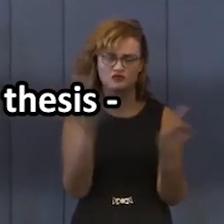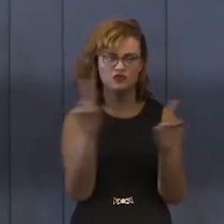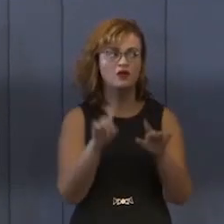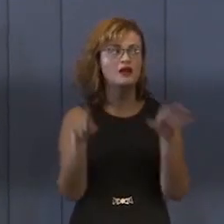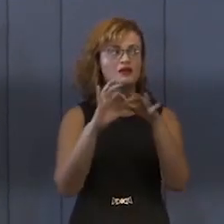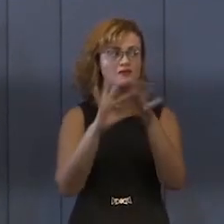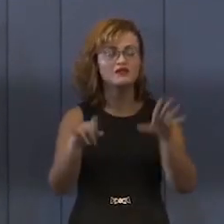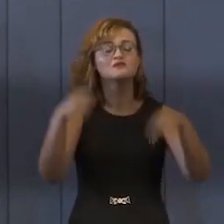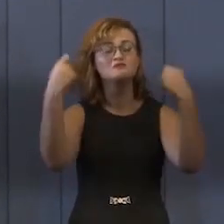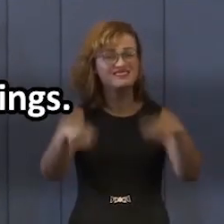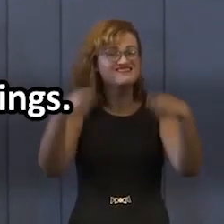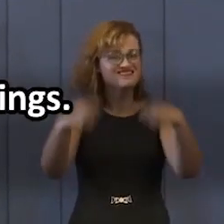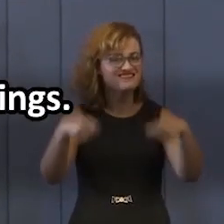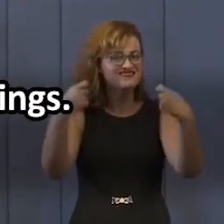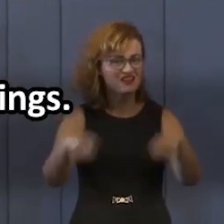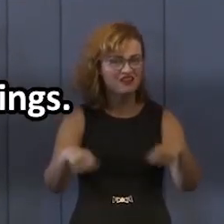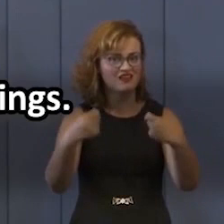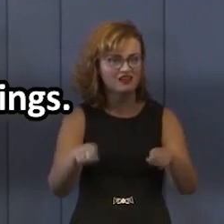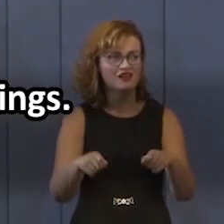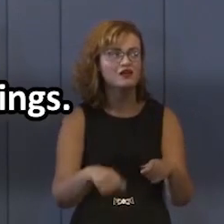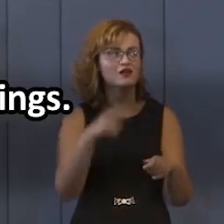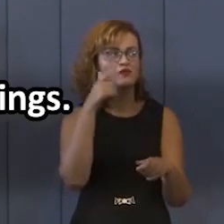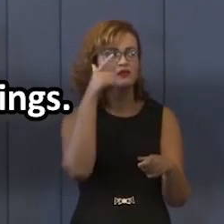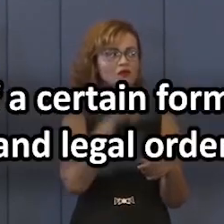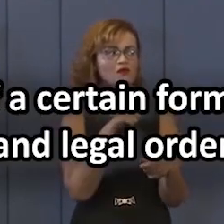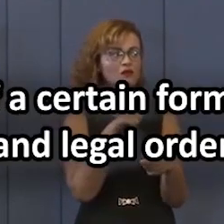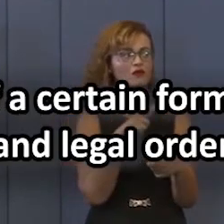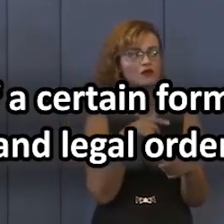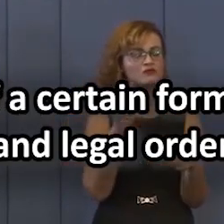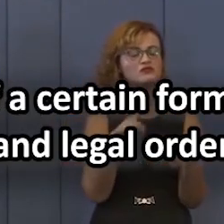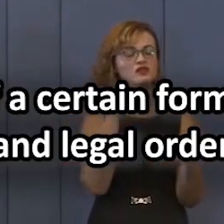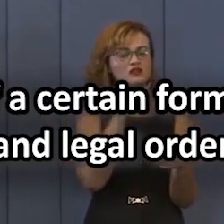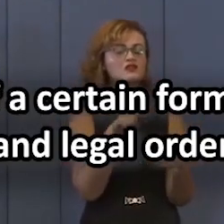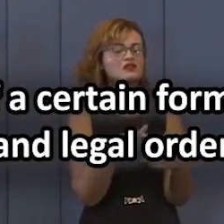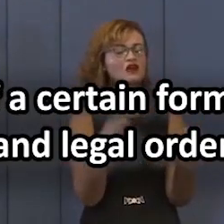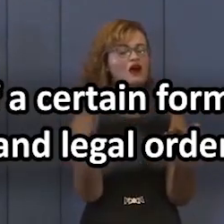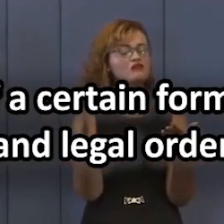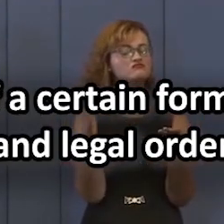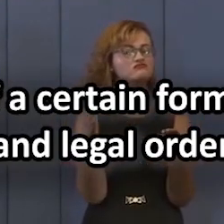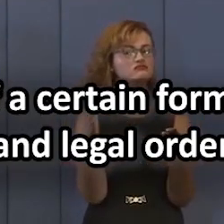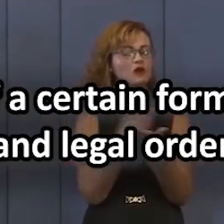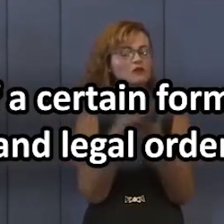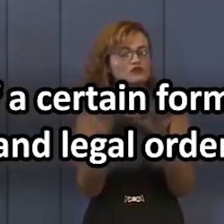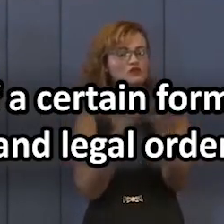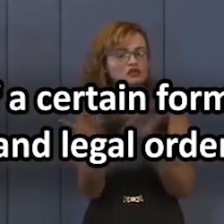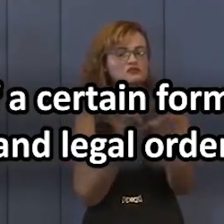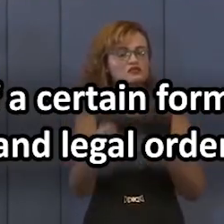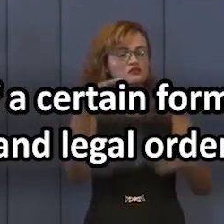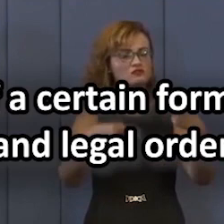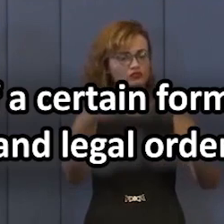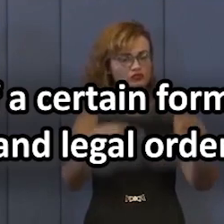a liberdade como causa das coisas. A liberdade é necessária consequência do conjunto de uma